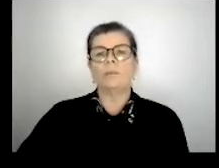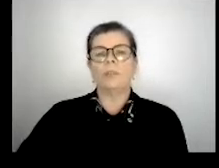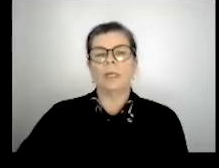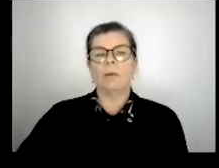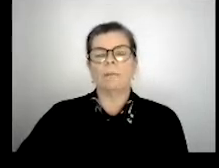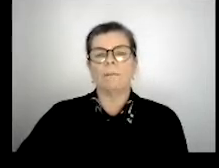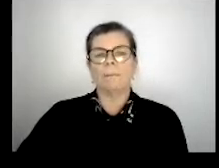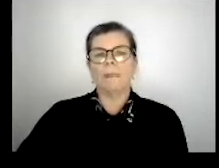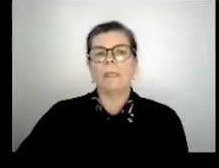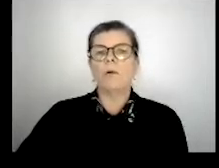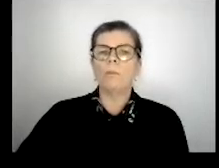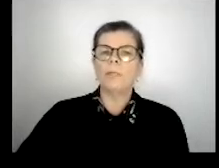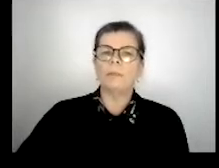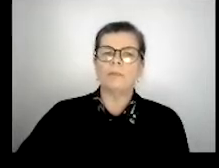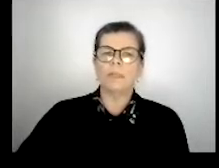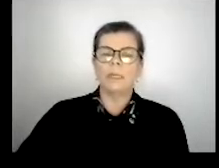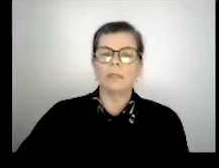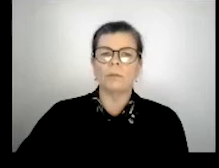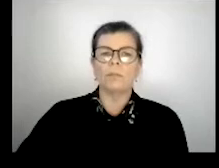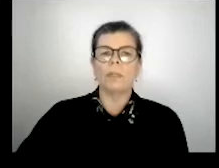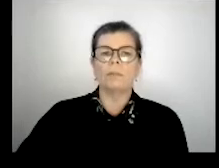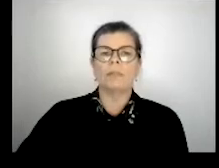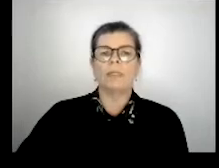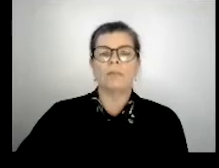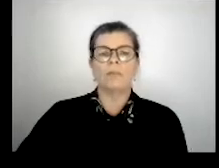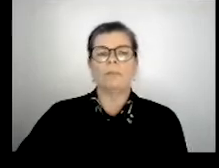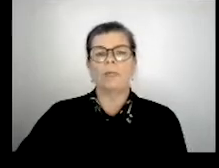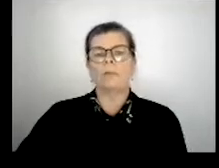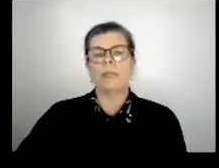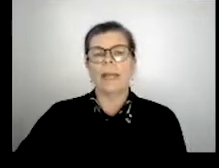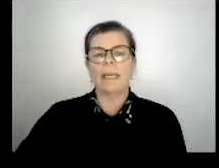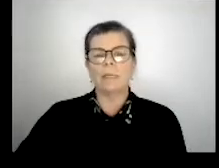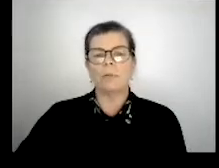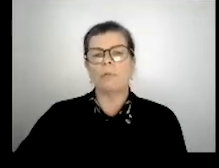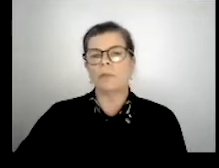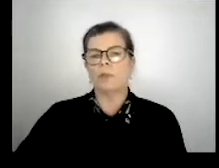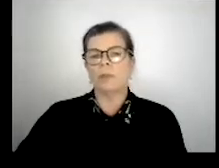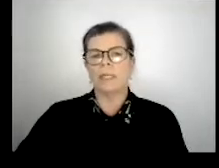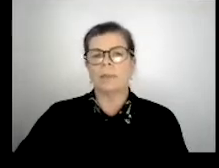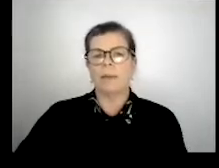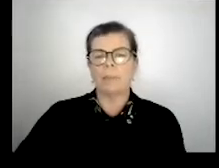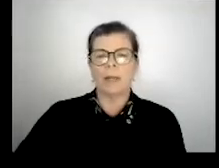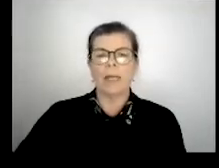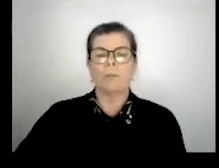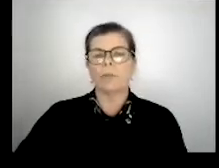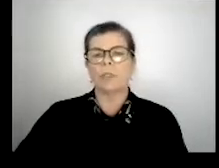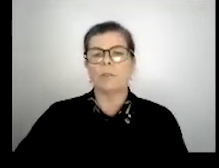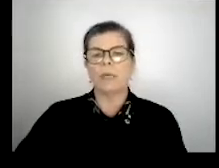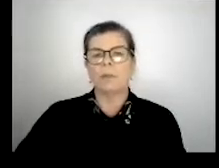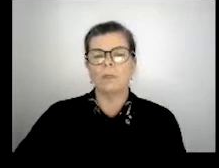todo o time de trauma. E como podemos fazer isso? Podemos fazer isso simulando técnicas como função venosa guiada por